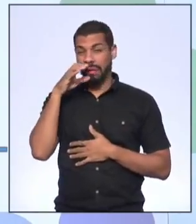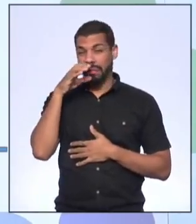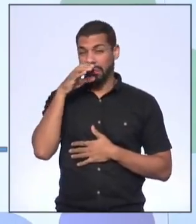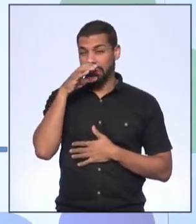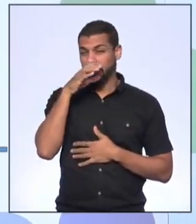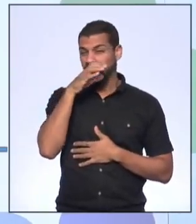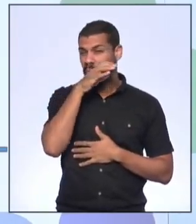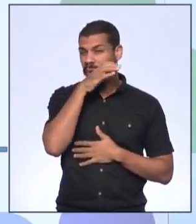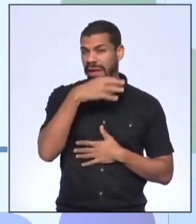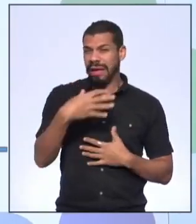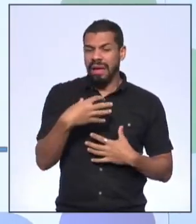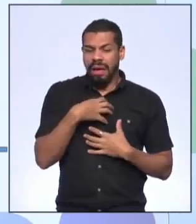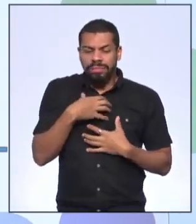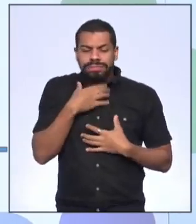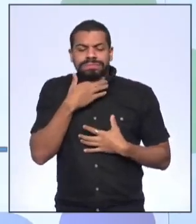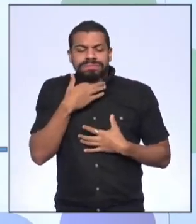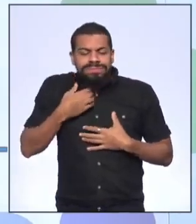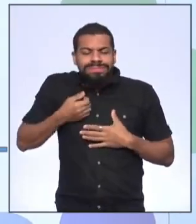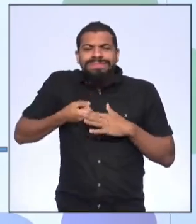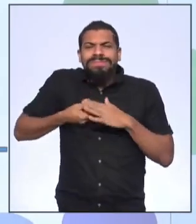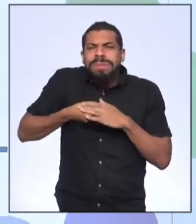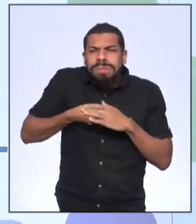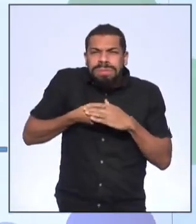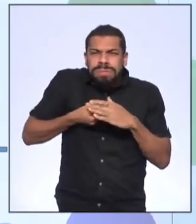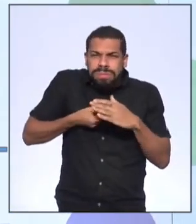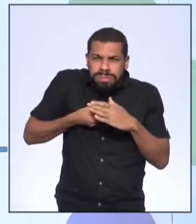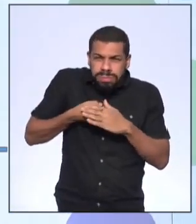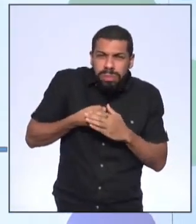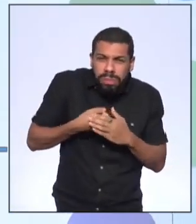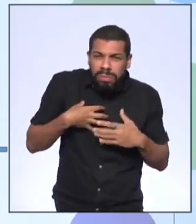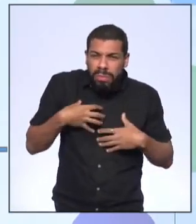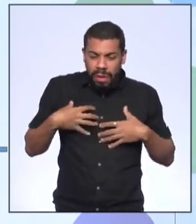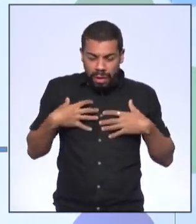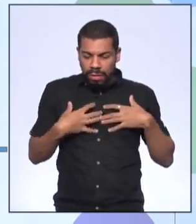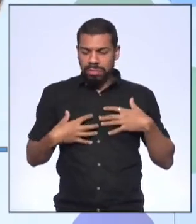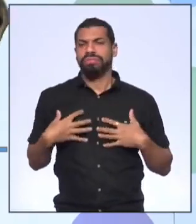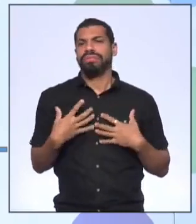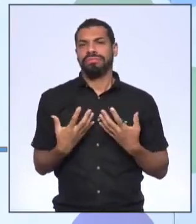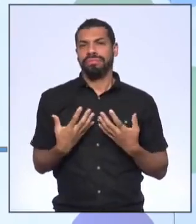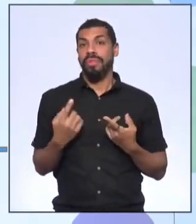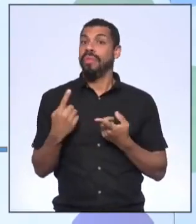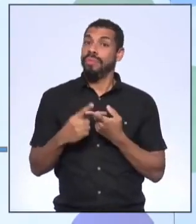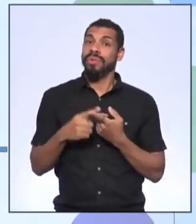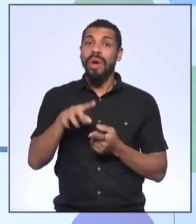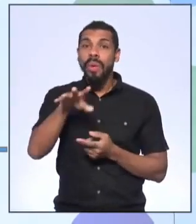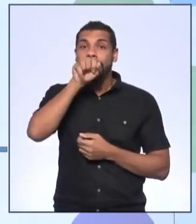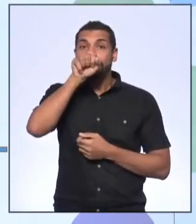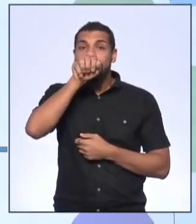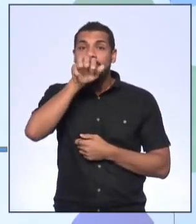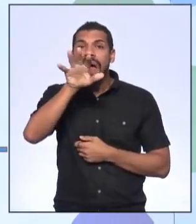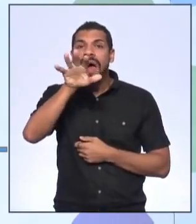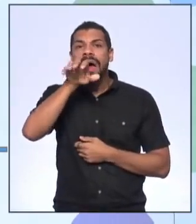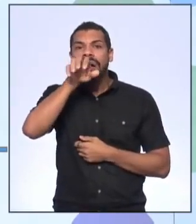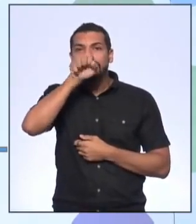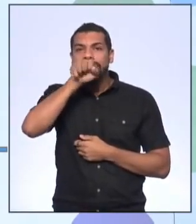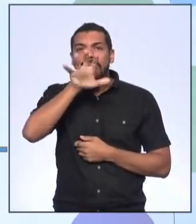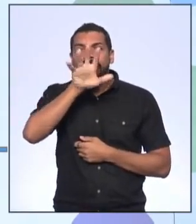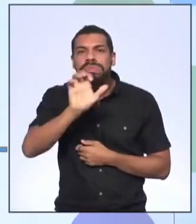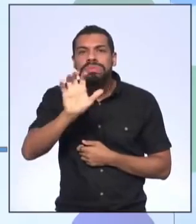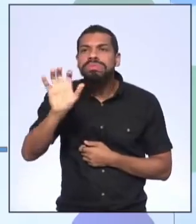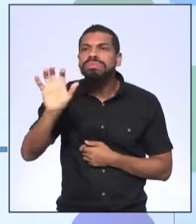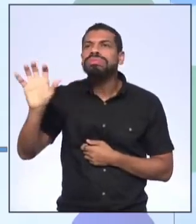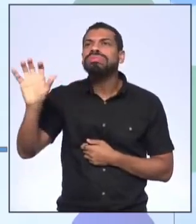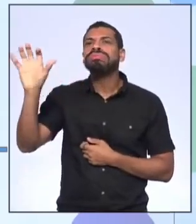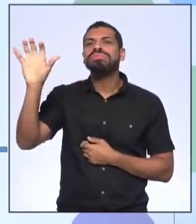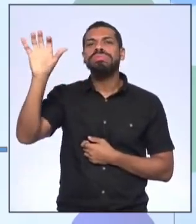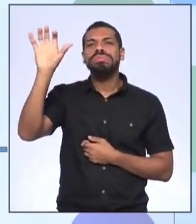te sufocando no dia a dia ali, né? Porque parece que tá retendo calor ali no caso. Que é o ar que acontece. O ar que deveria subir, depende do sistema ali, não sobe, fica retido ali,